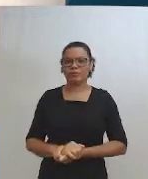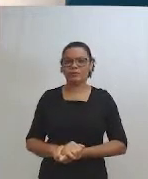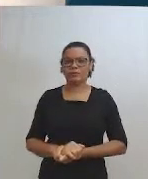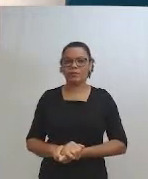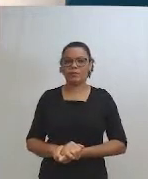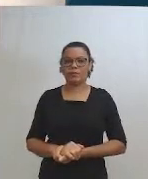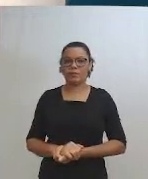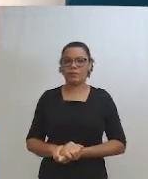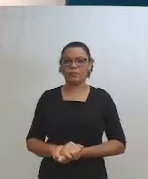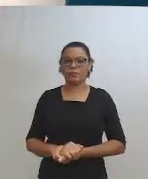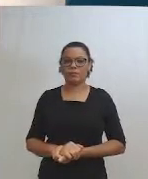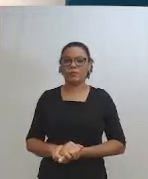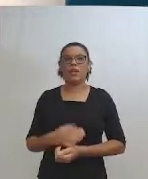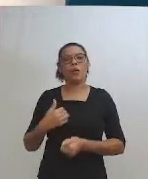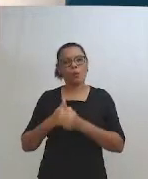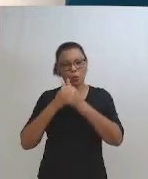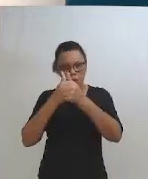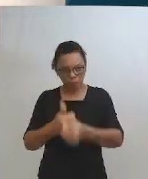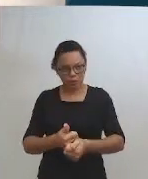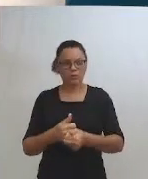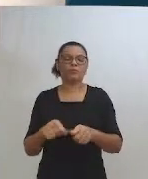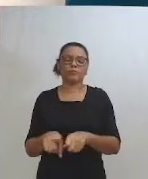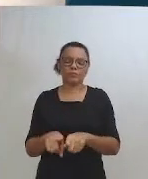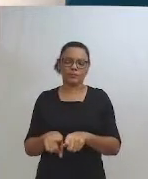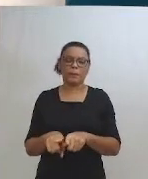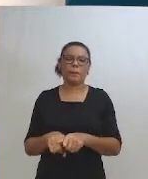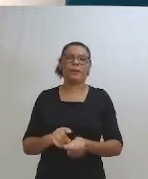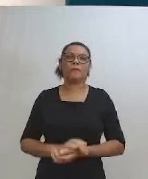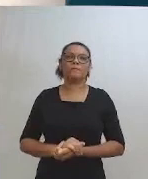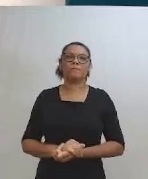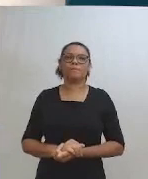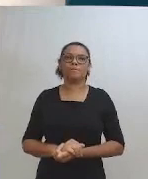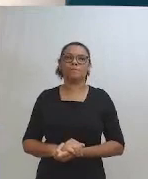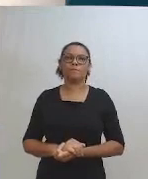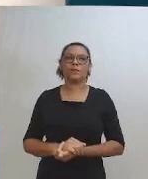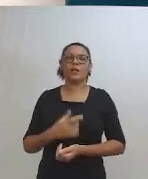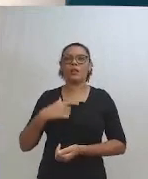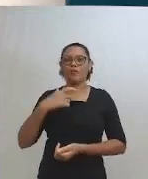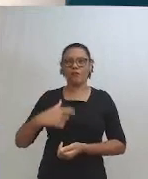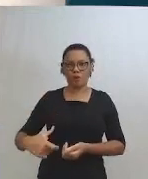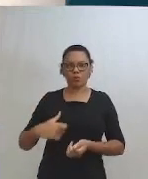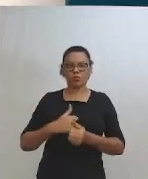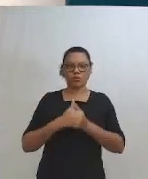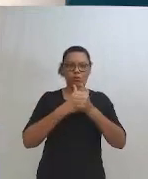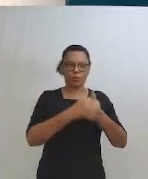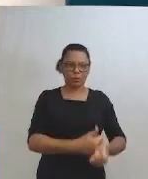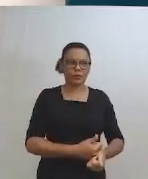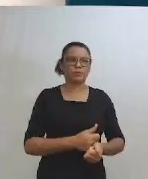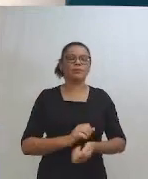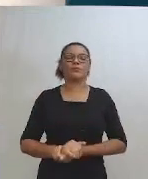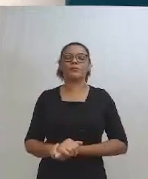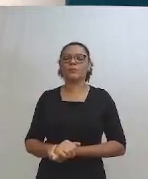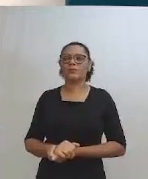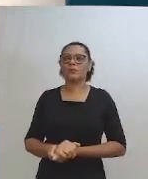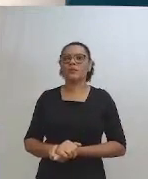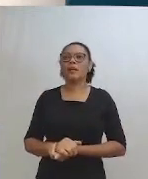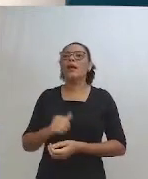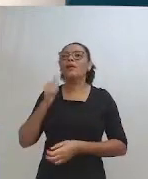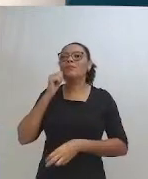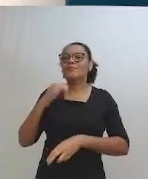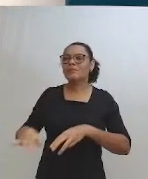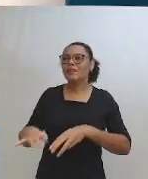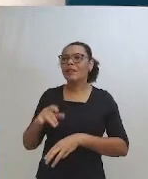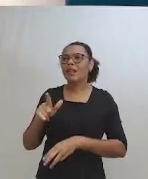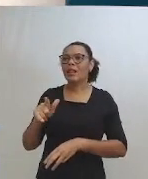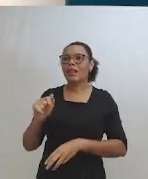Acompanho, senhor presidente. Obrigado. Voto eu a seguir, também acompanho o voto do ilustre relator. Ministra Laurita Vaz.